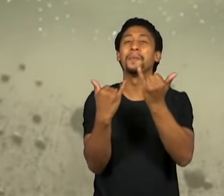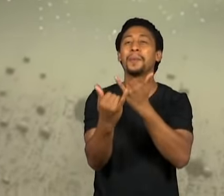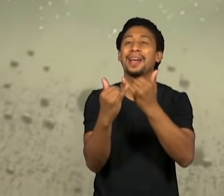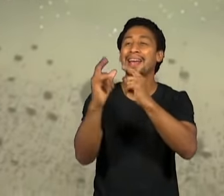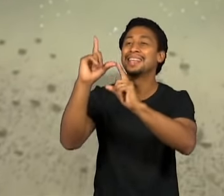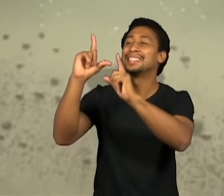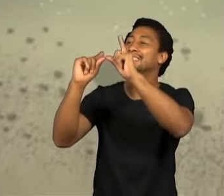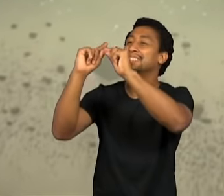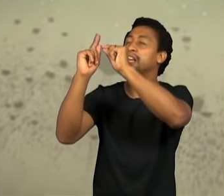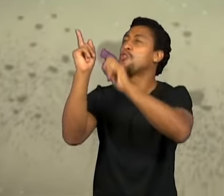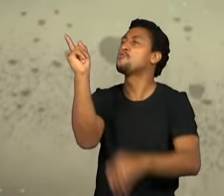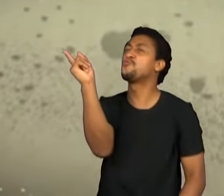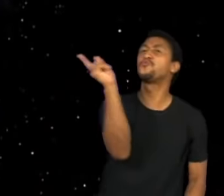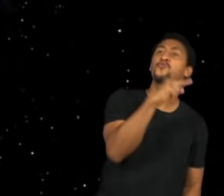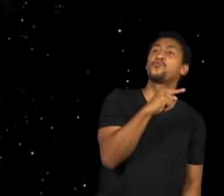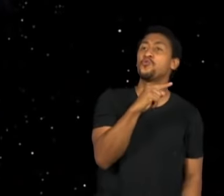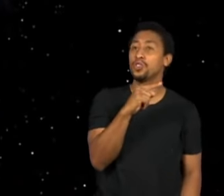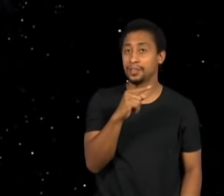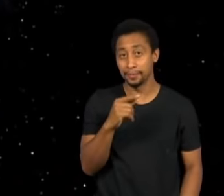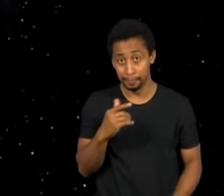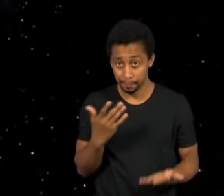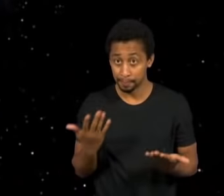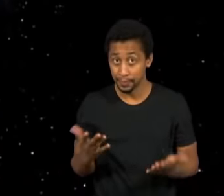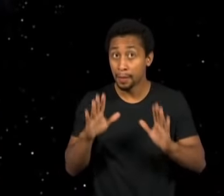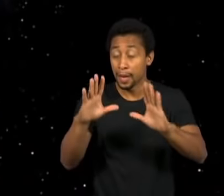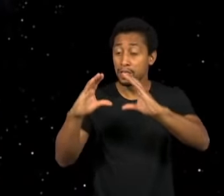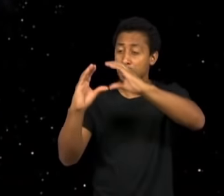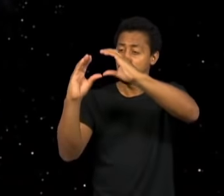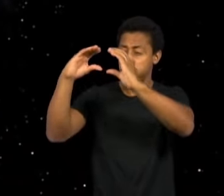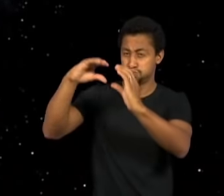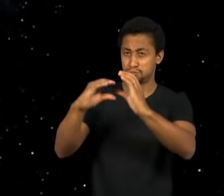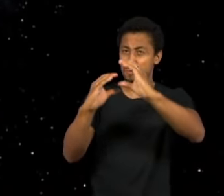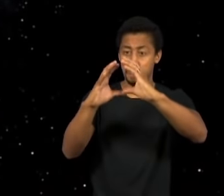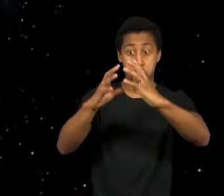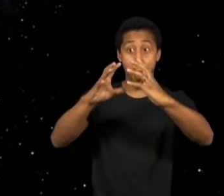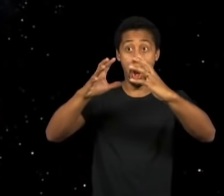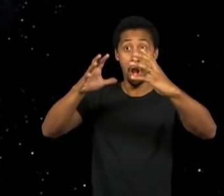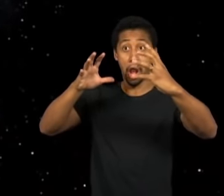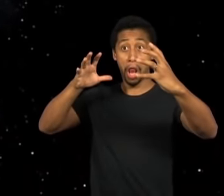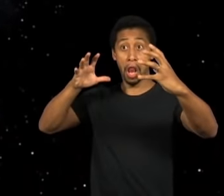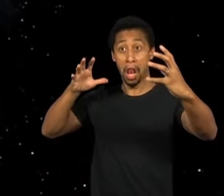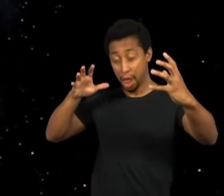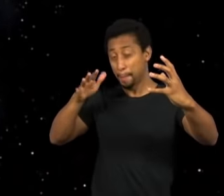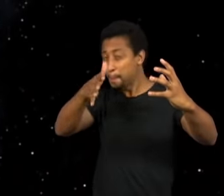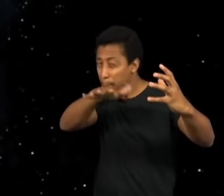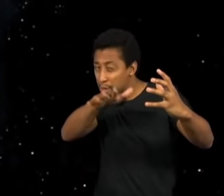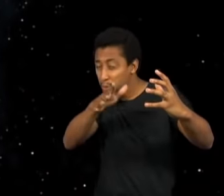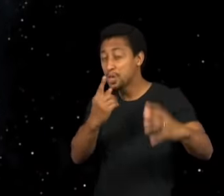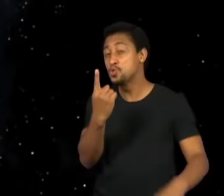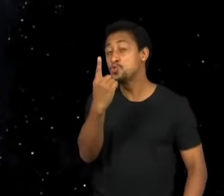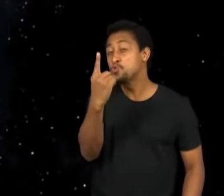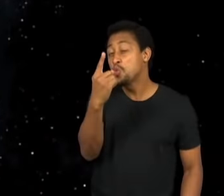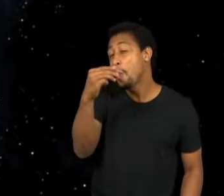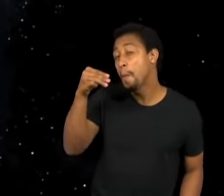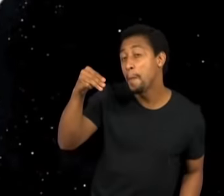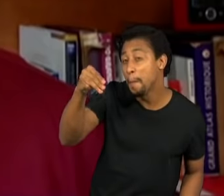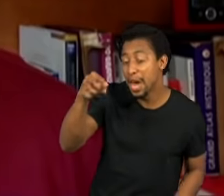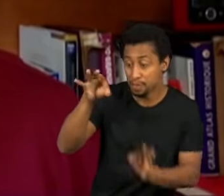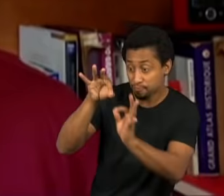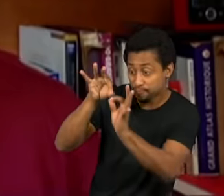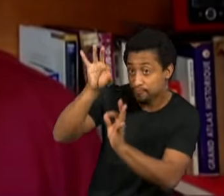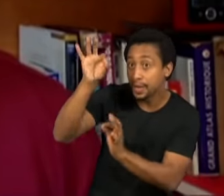corpos celestes maiores, com diâmetro acima de 1 metro, que preocupam os pesquisadores. Os